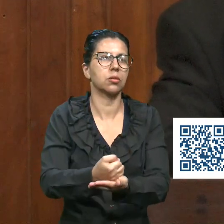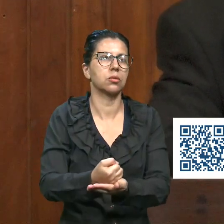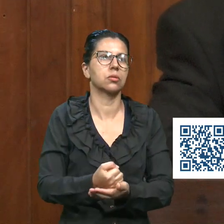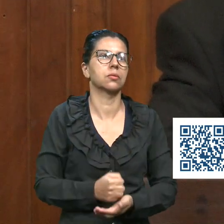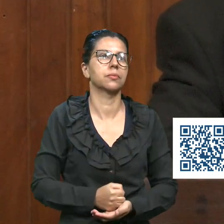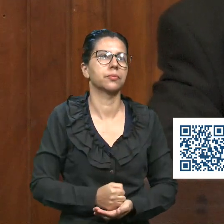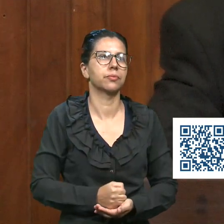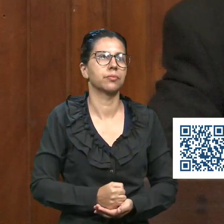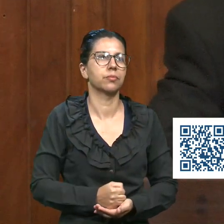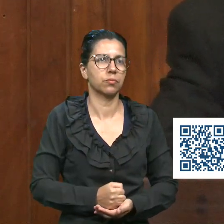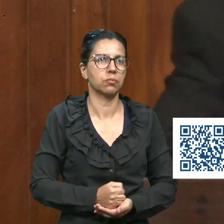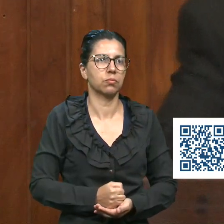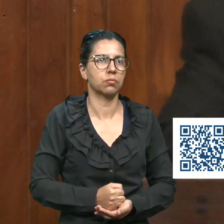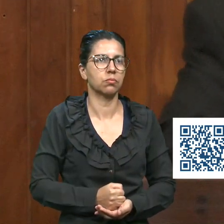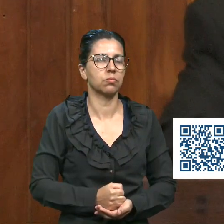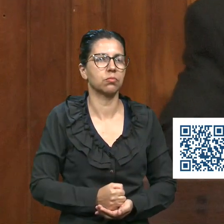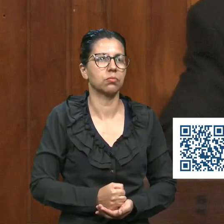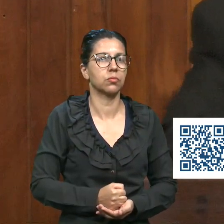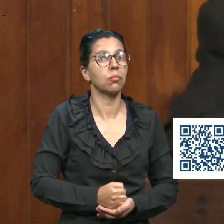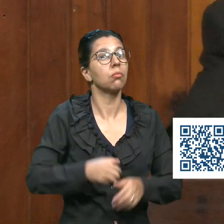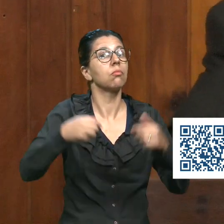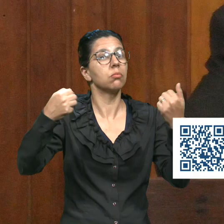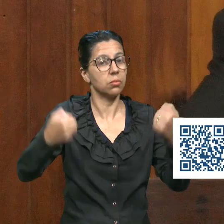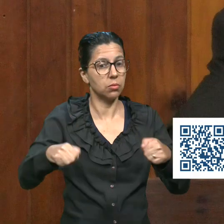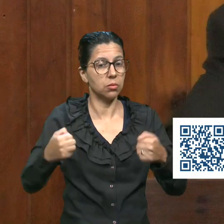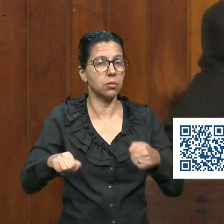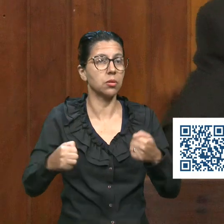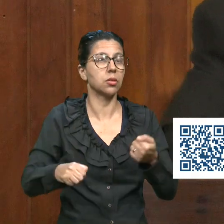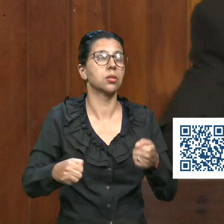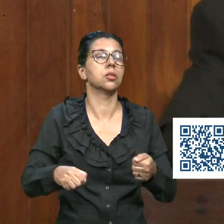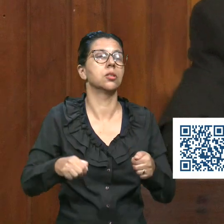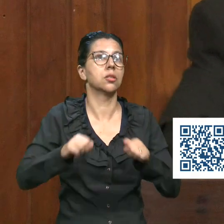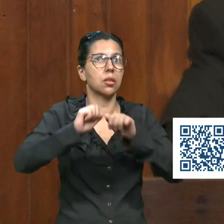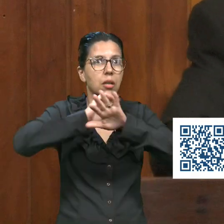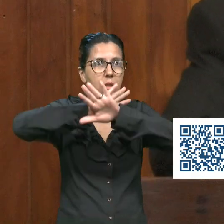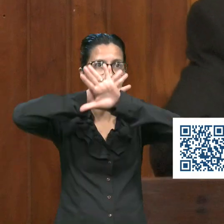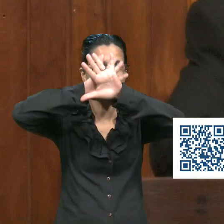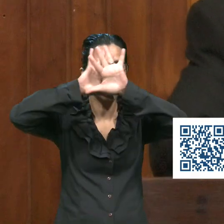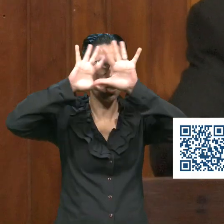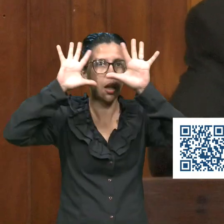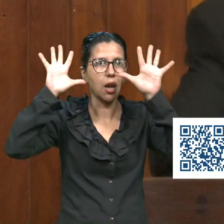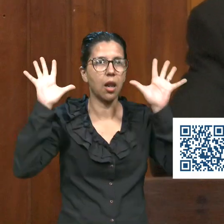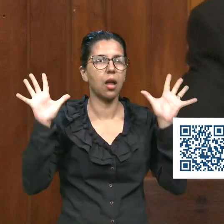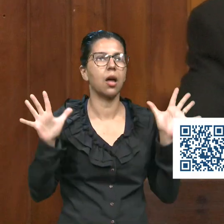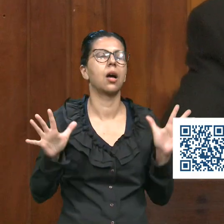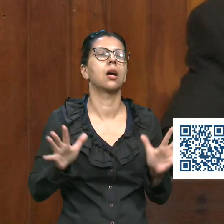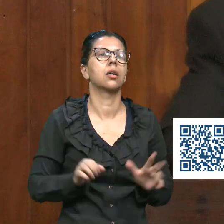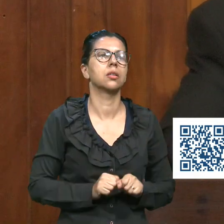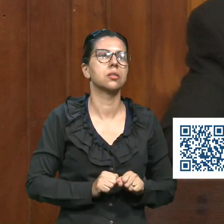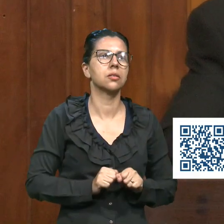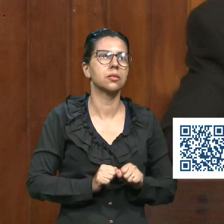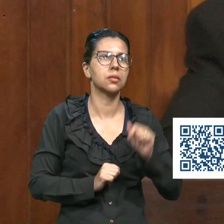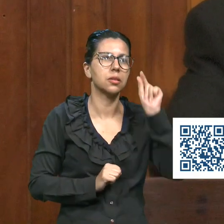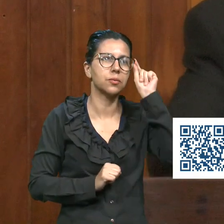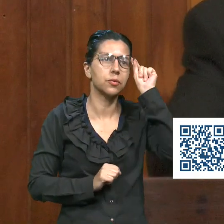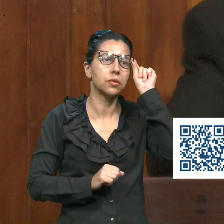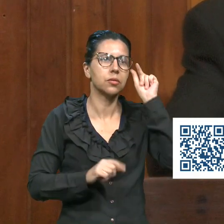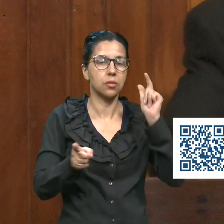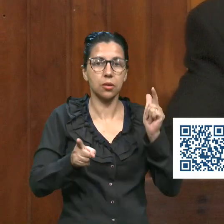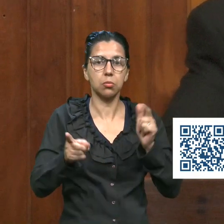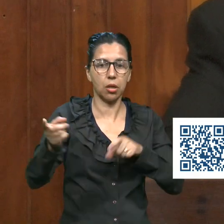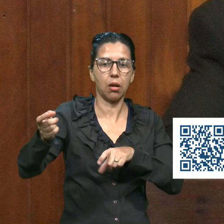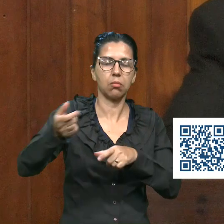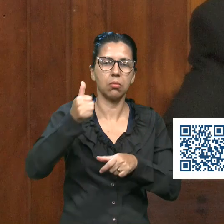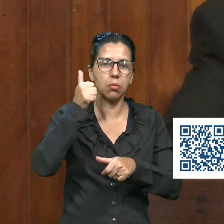Brasil e é o mundo que necessita desse tipo de esclarecimento. após o concepto, a vida